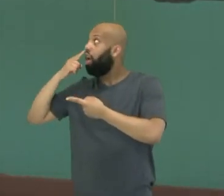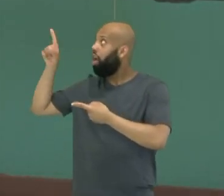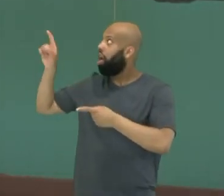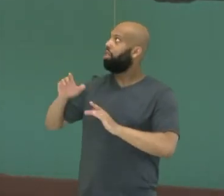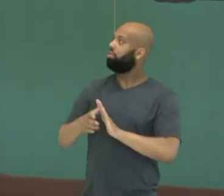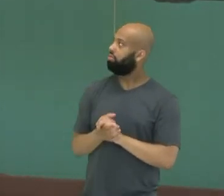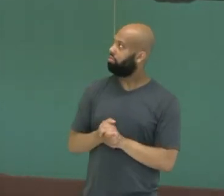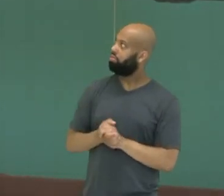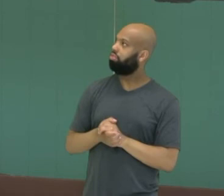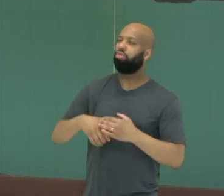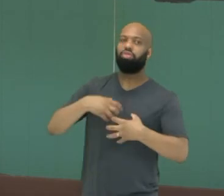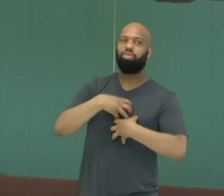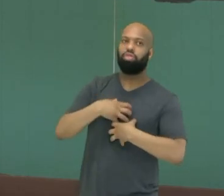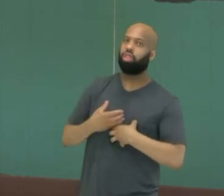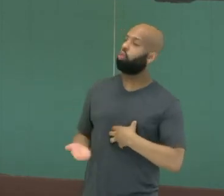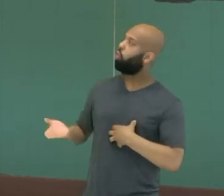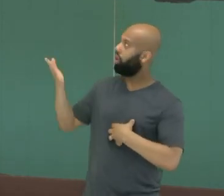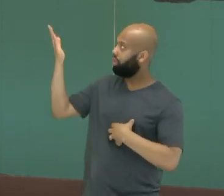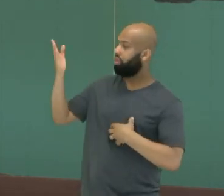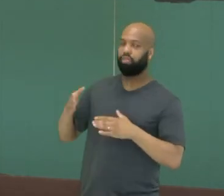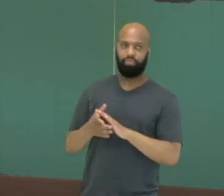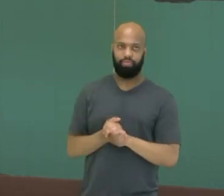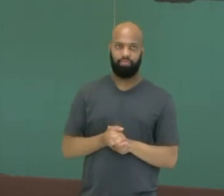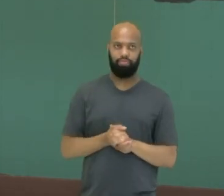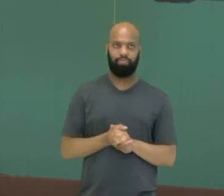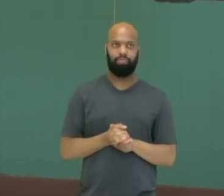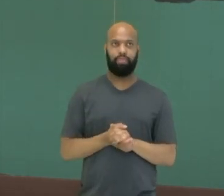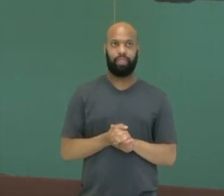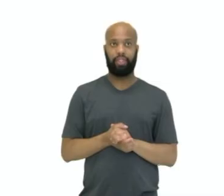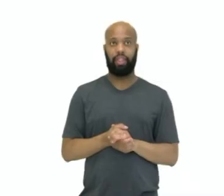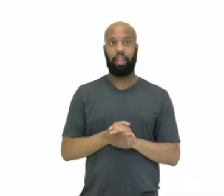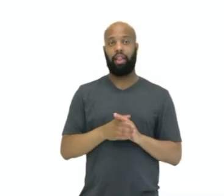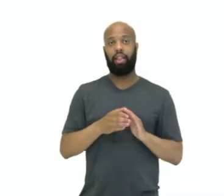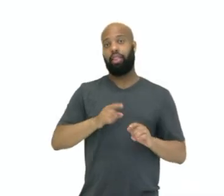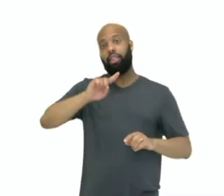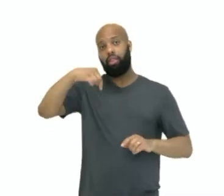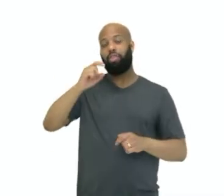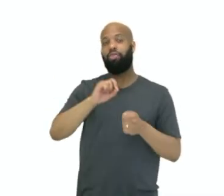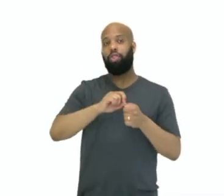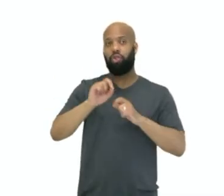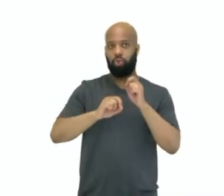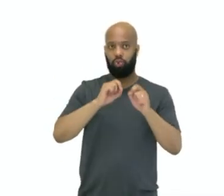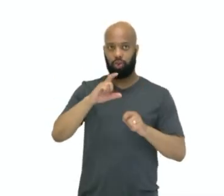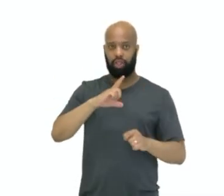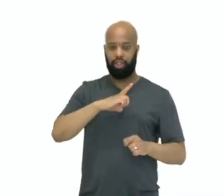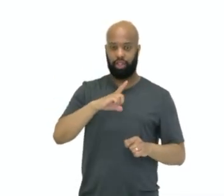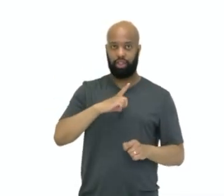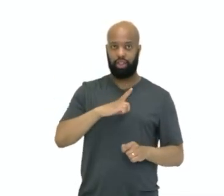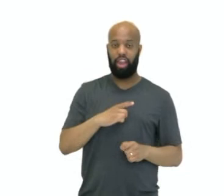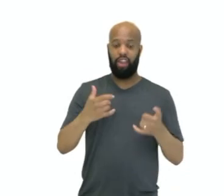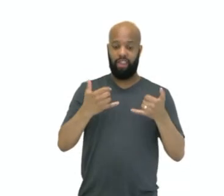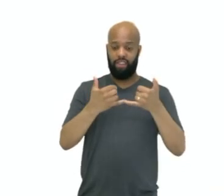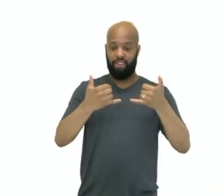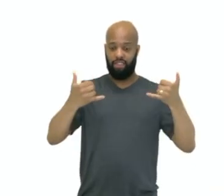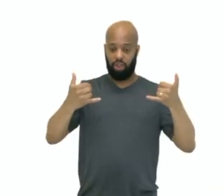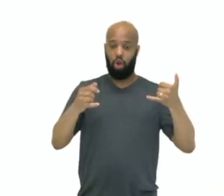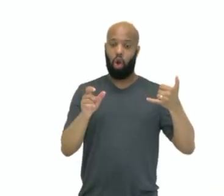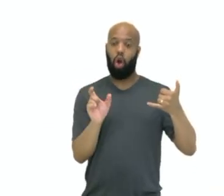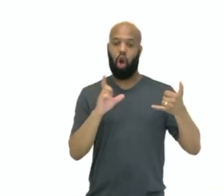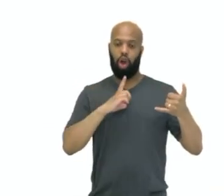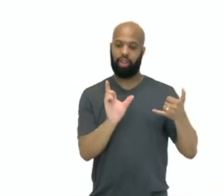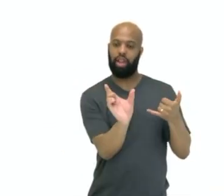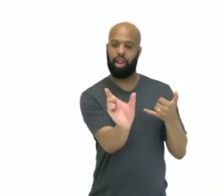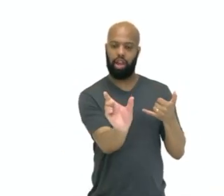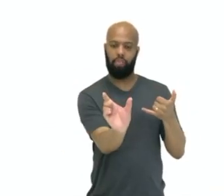mostra como esse fio vai ficar descascado. Na terceira parte, fixe uma das extremidades de um dos fios no